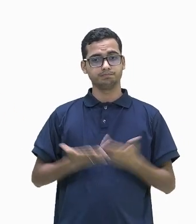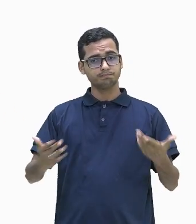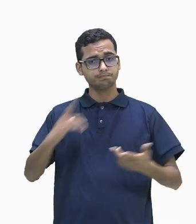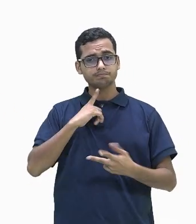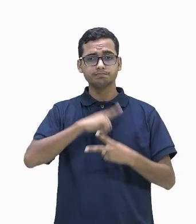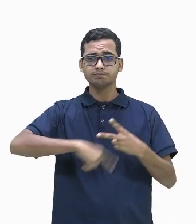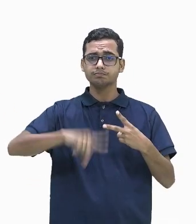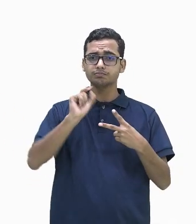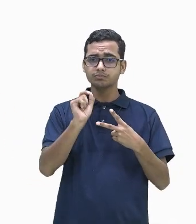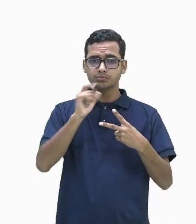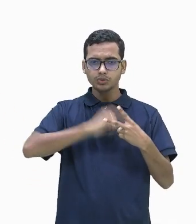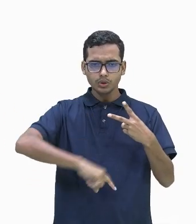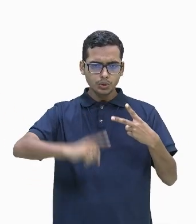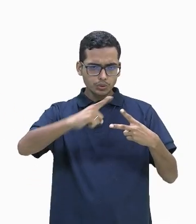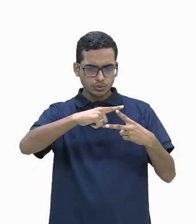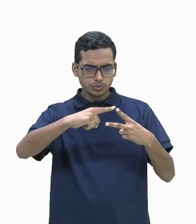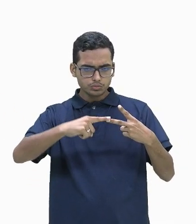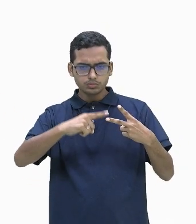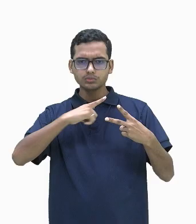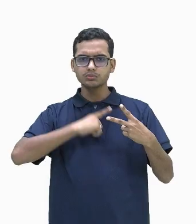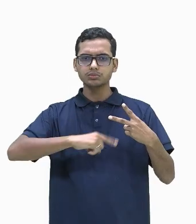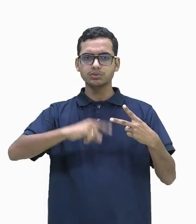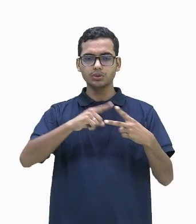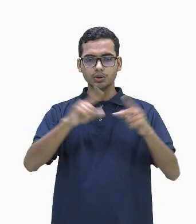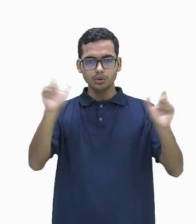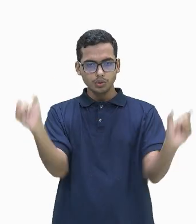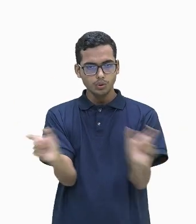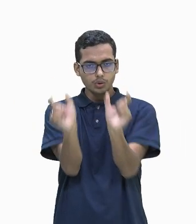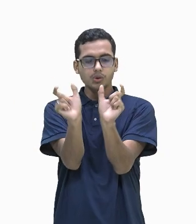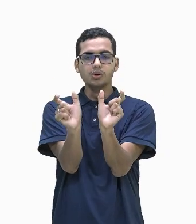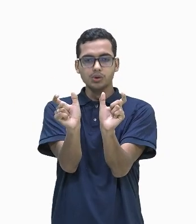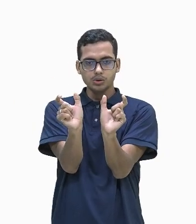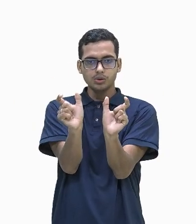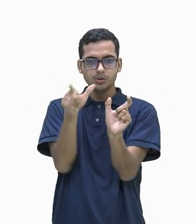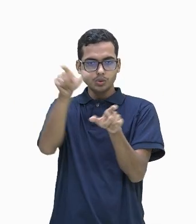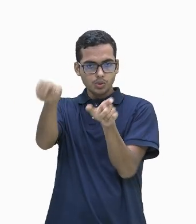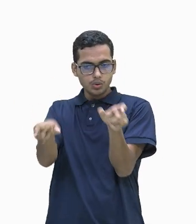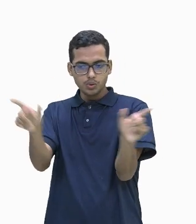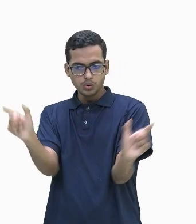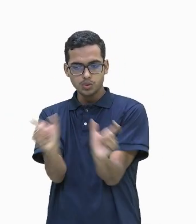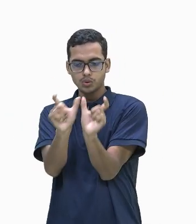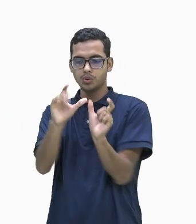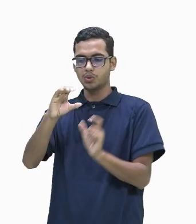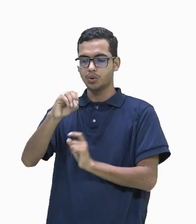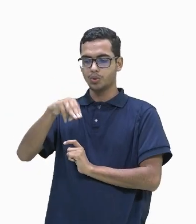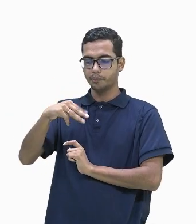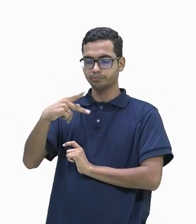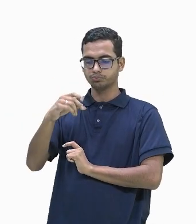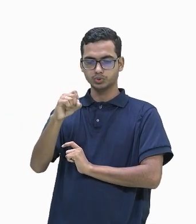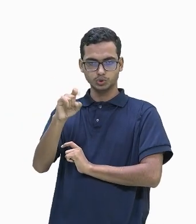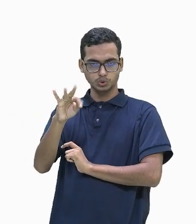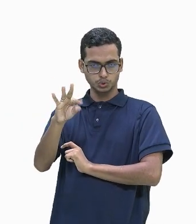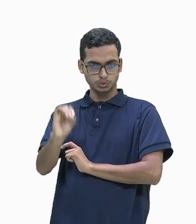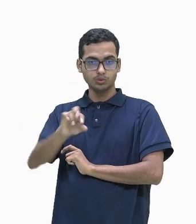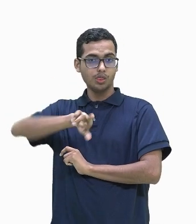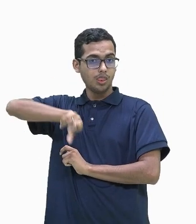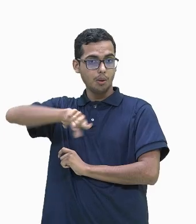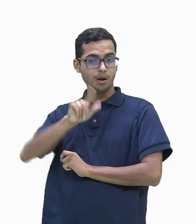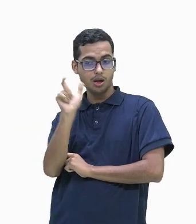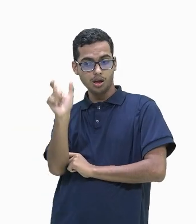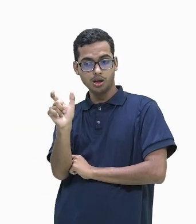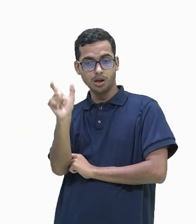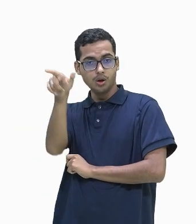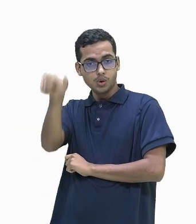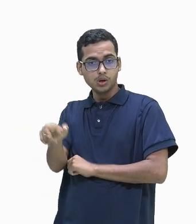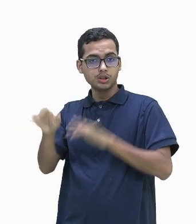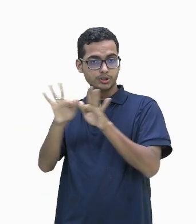simples jamais, ok? E aí, vamos avançar agora, justamente porque temos alguns exemplos de sujeitos. Notem